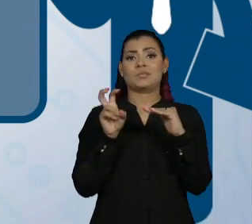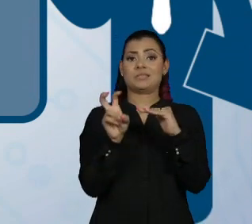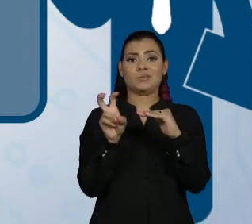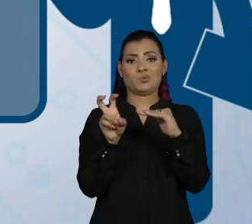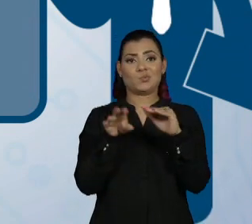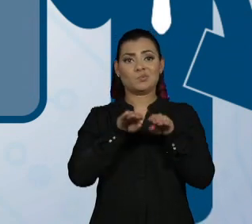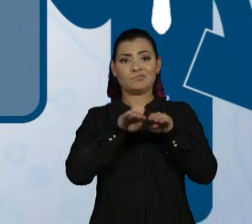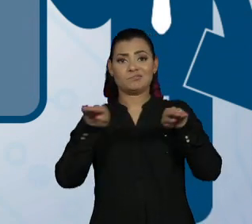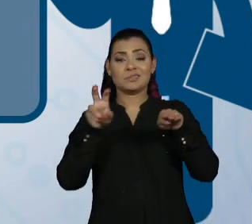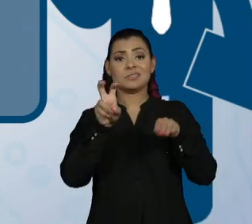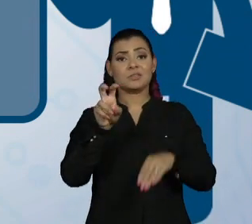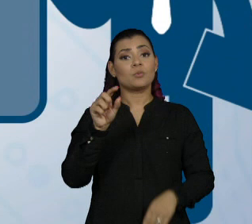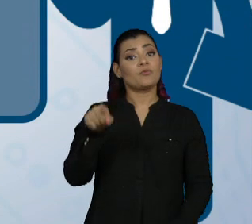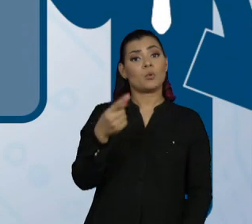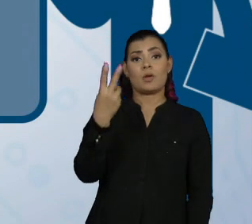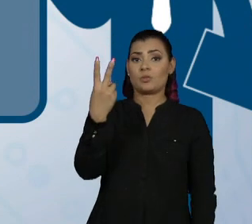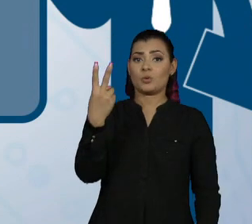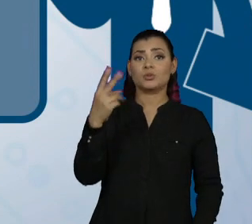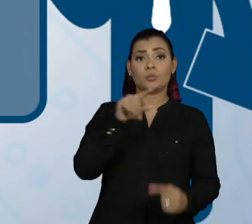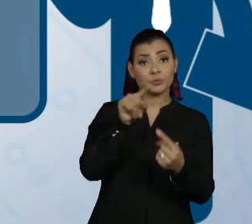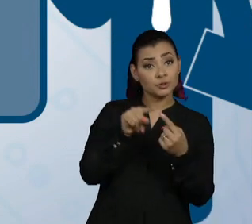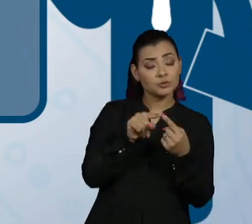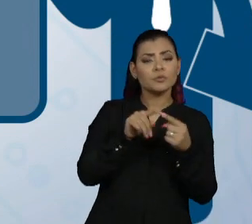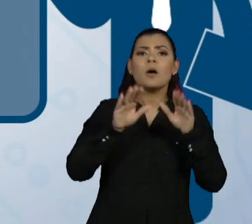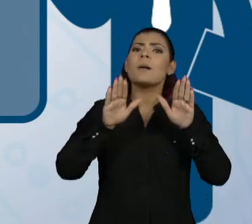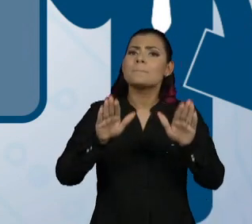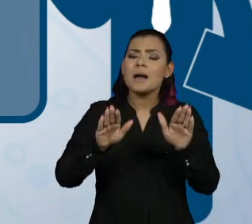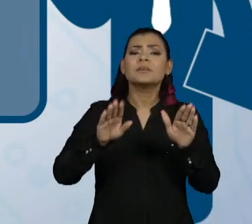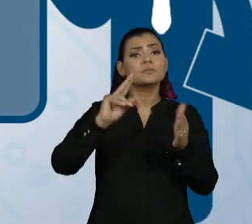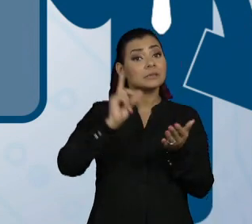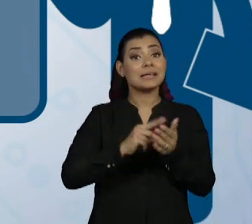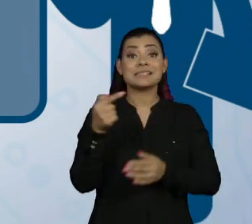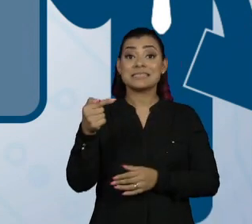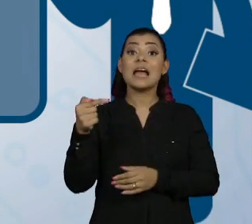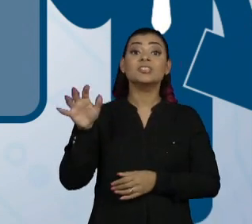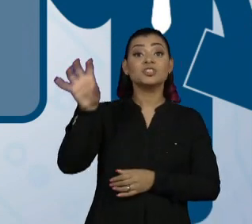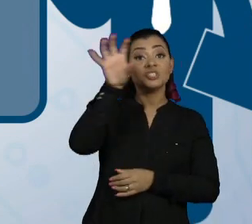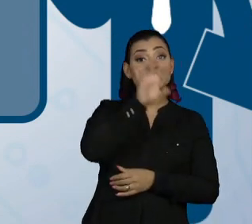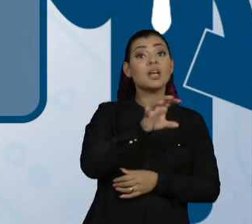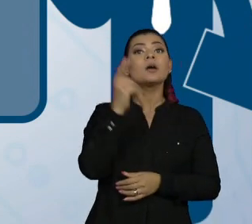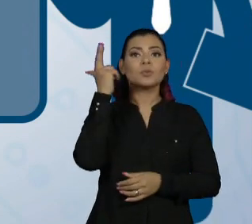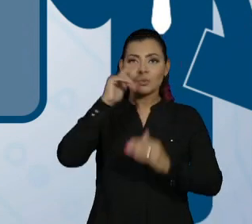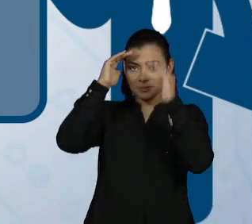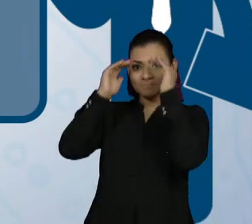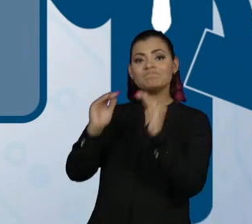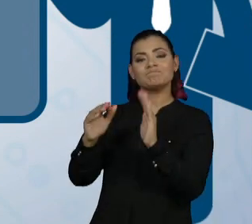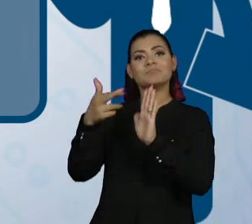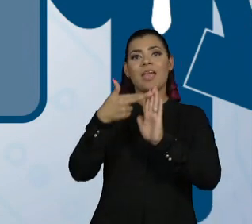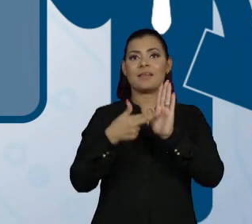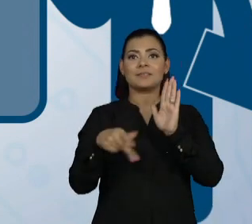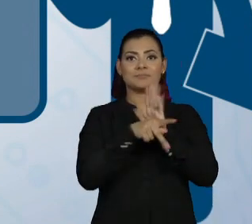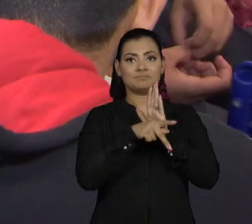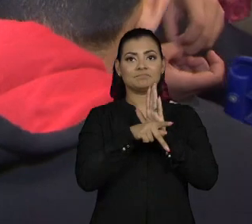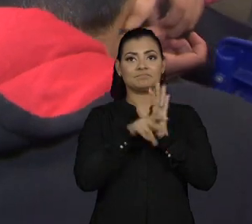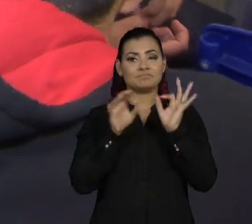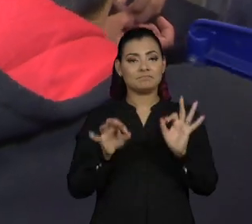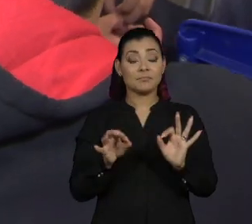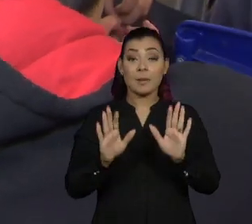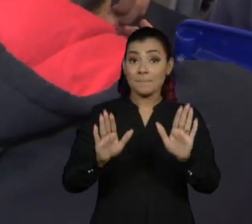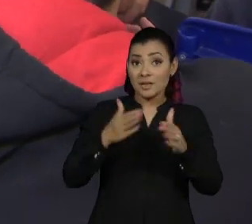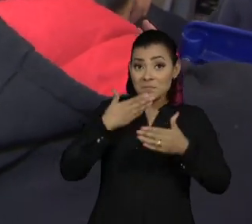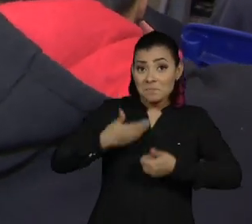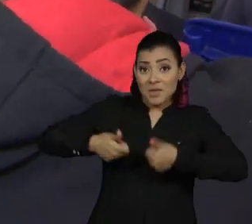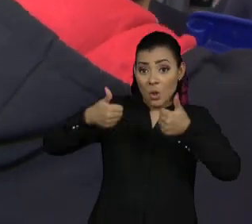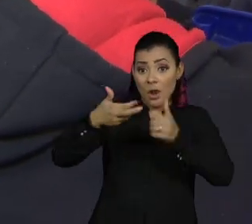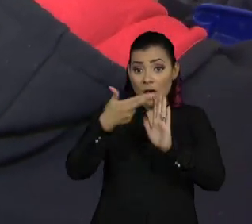de 5,2. Apenas 7 estados cumpriram os objetivos estabelecidos pelo IDEB para esta etapa. Melhorar